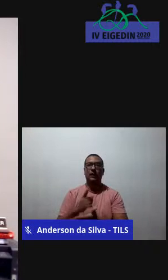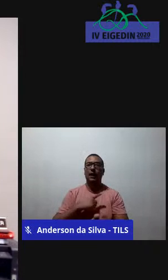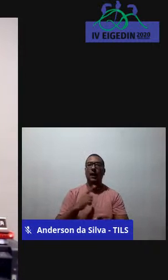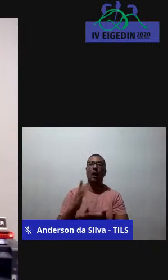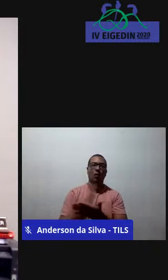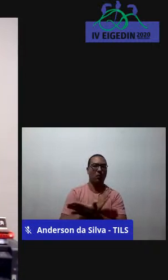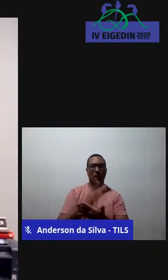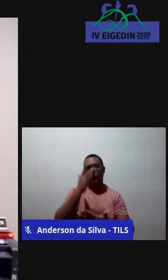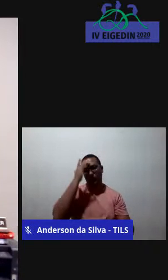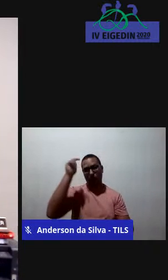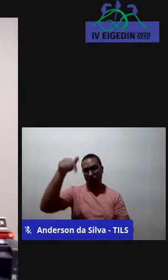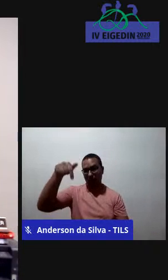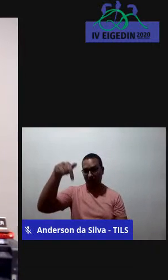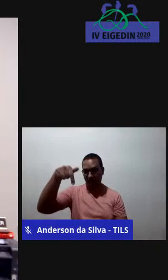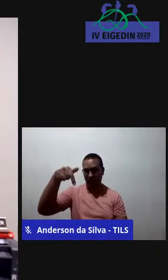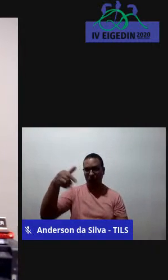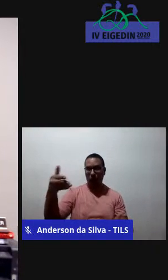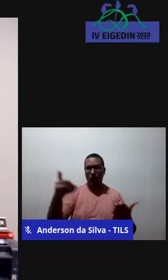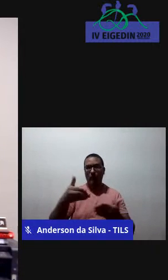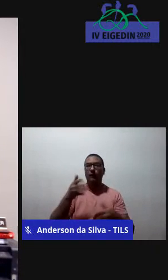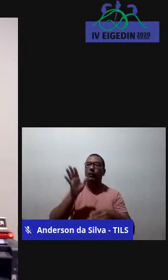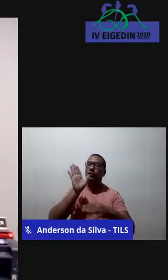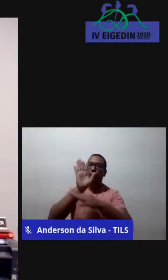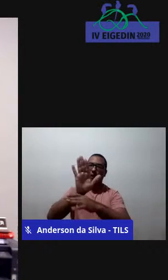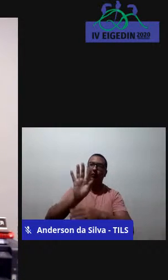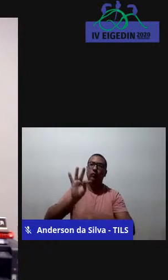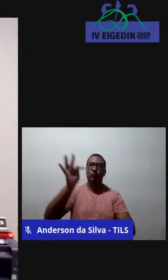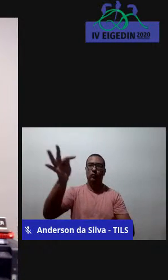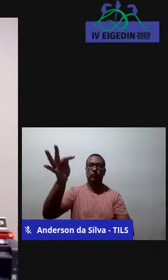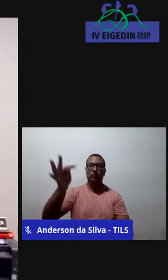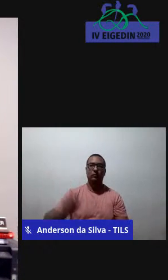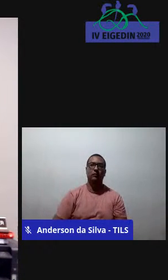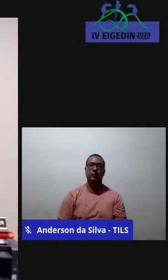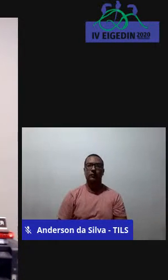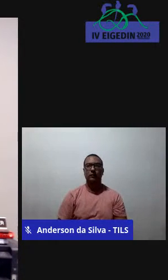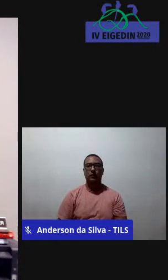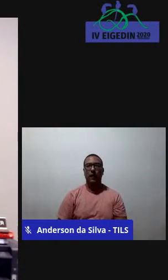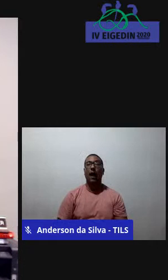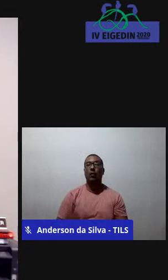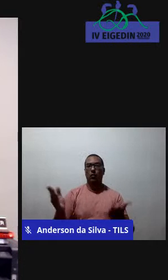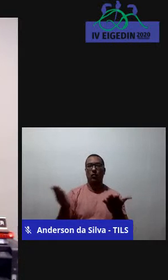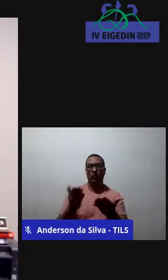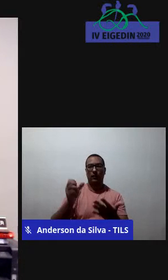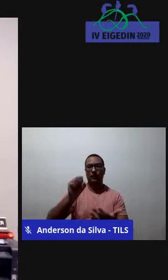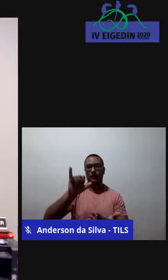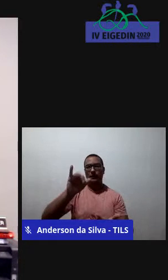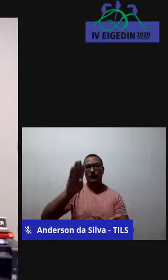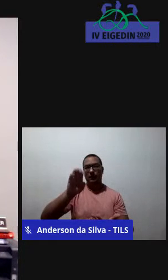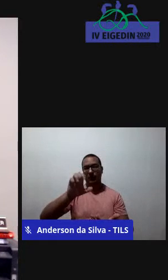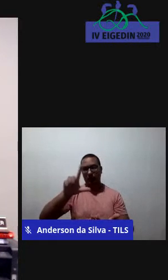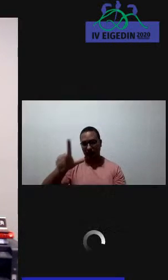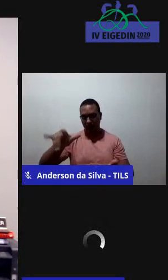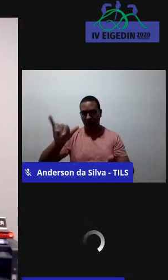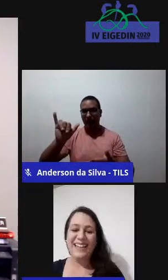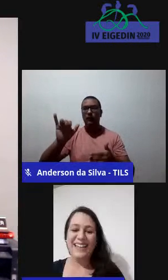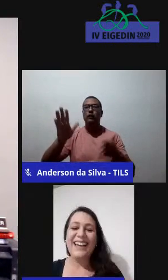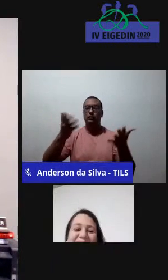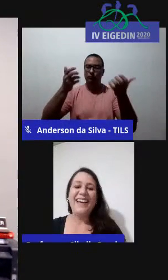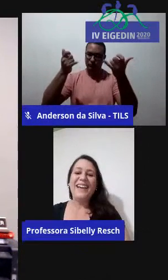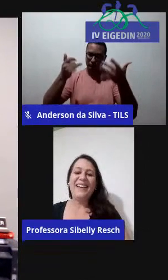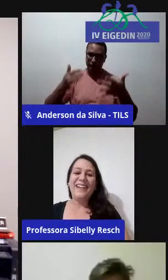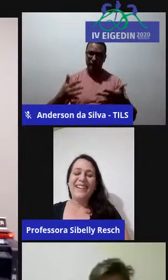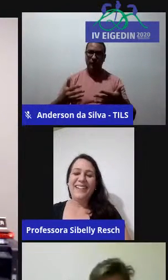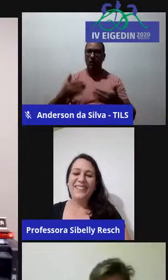aqui, que vai nos ajudar no futuro. Professora Cibele, é isso que eu tinha para dizer.